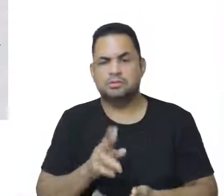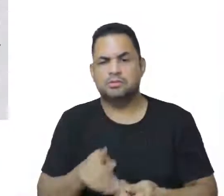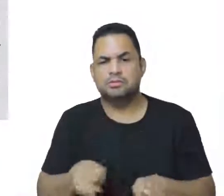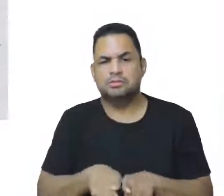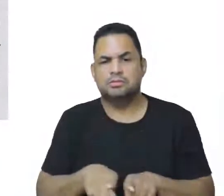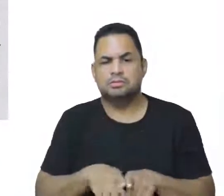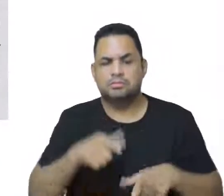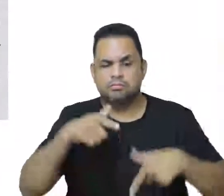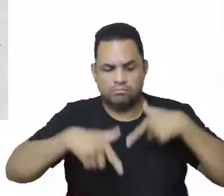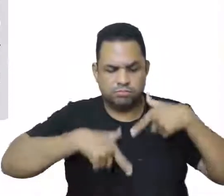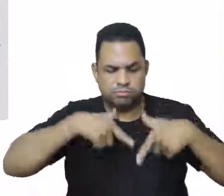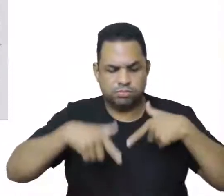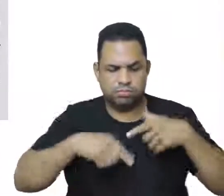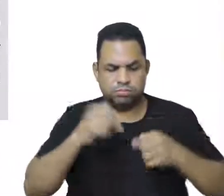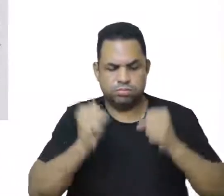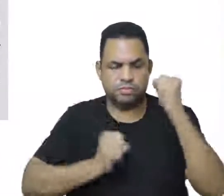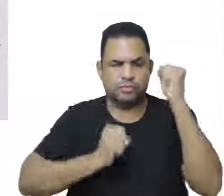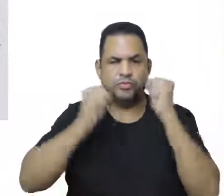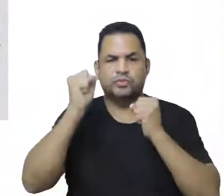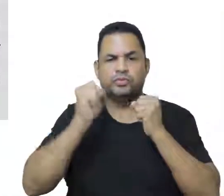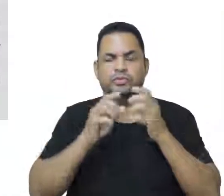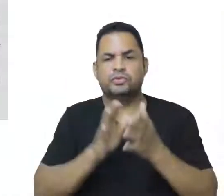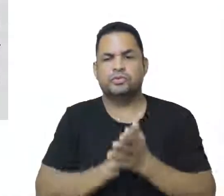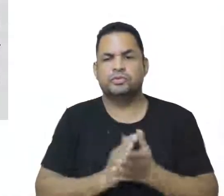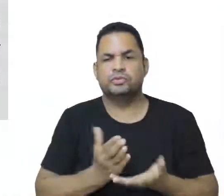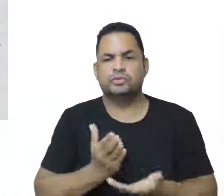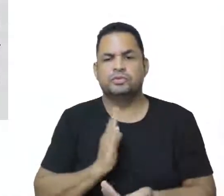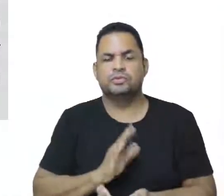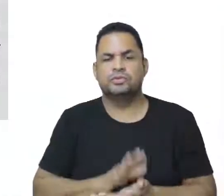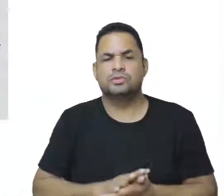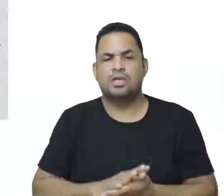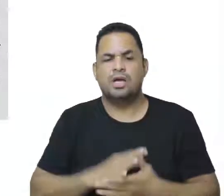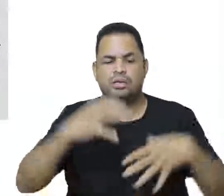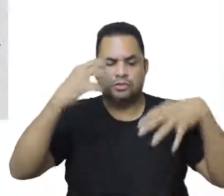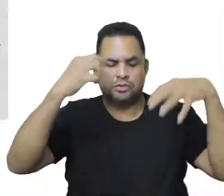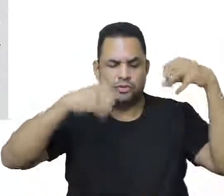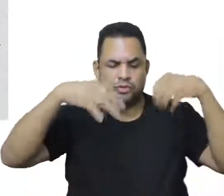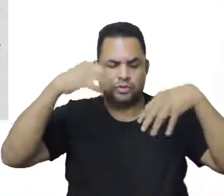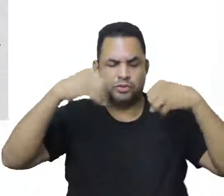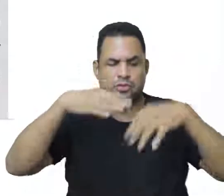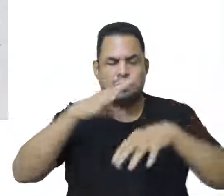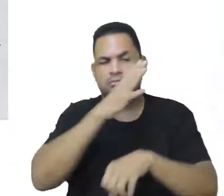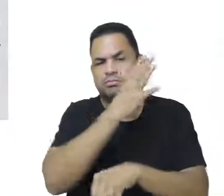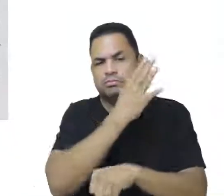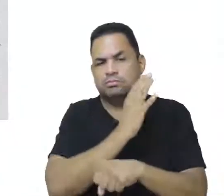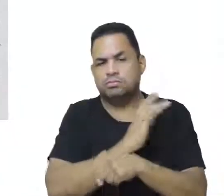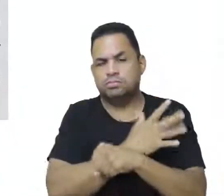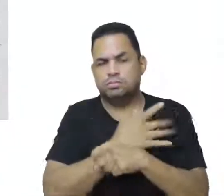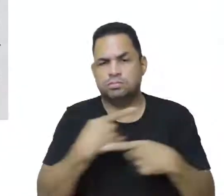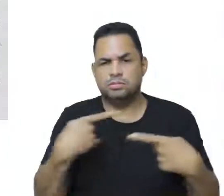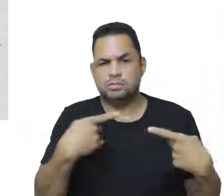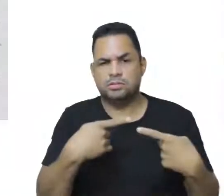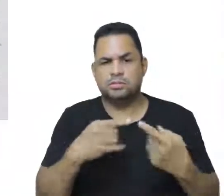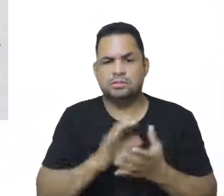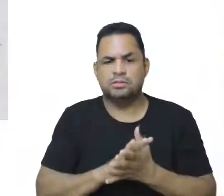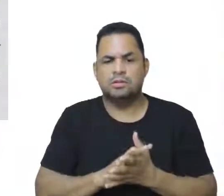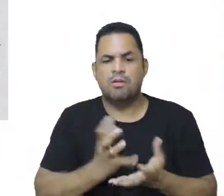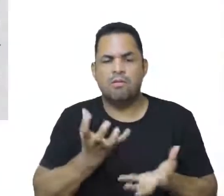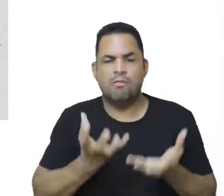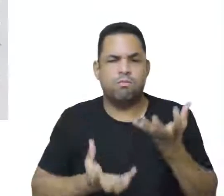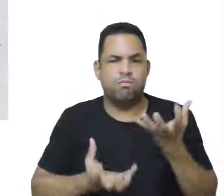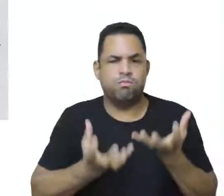a produção. Já a chuva ácida está diretamente ligado à queima